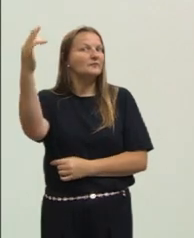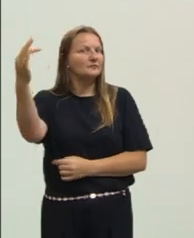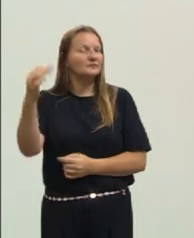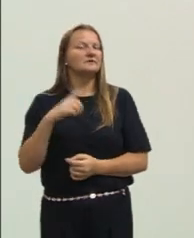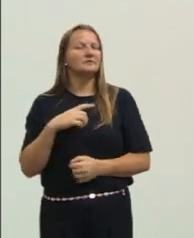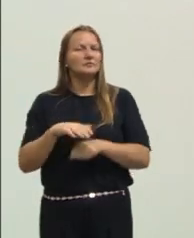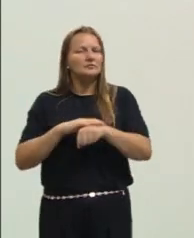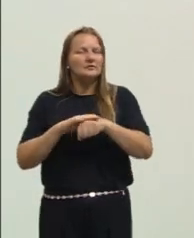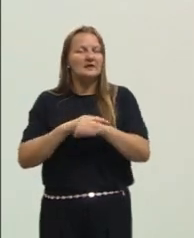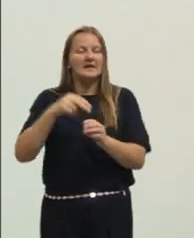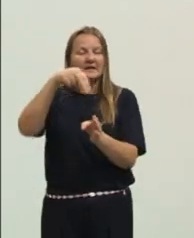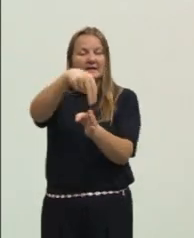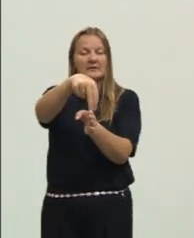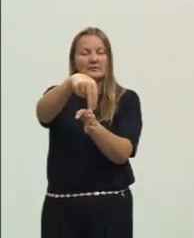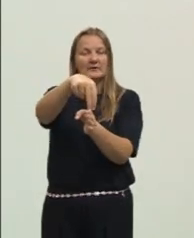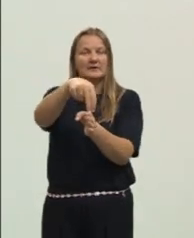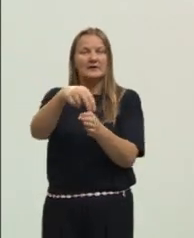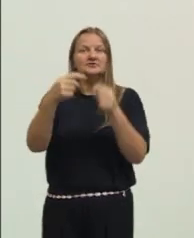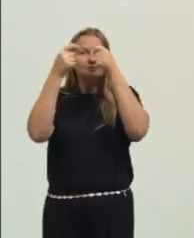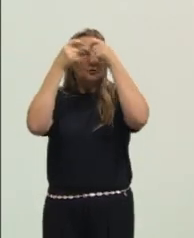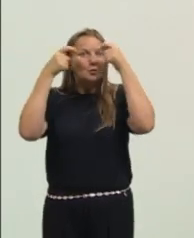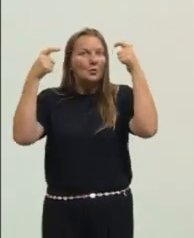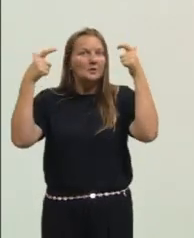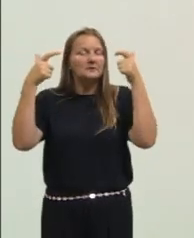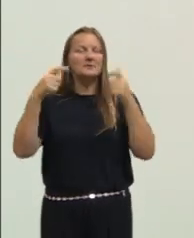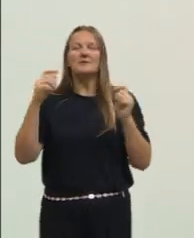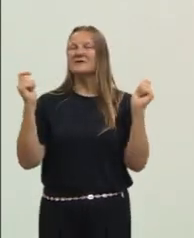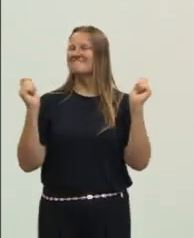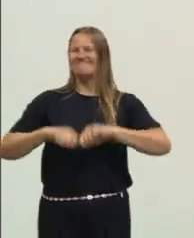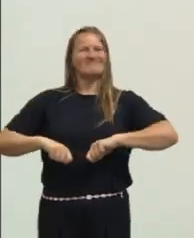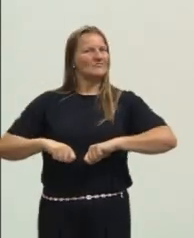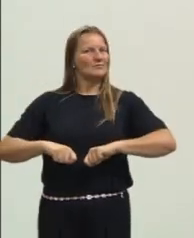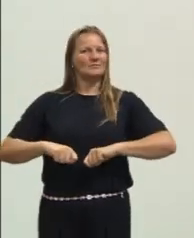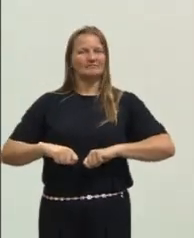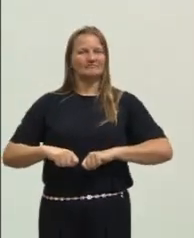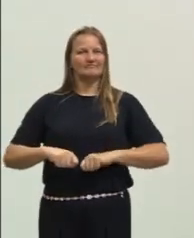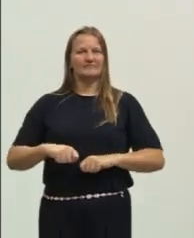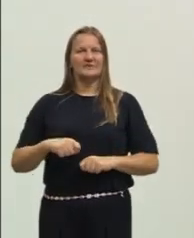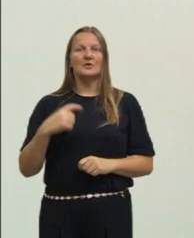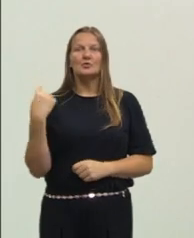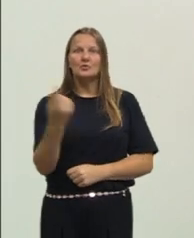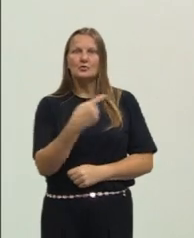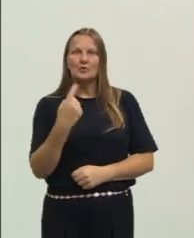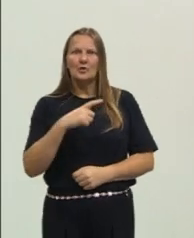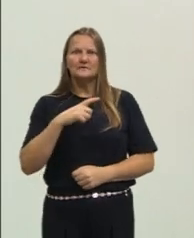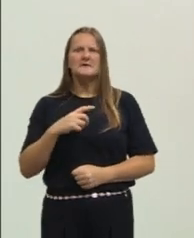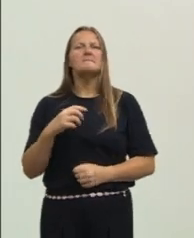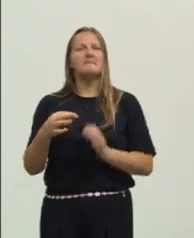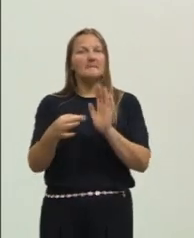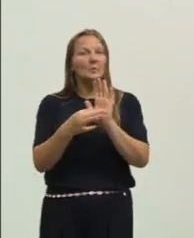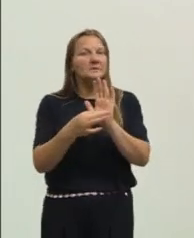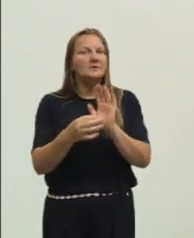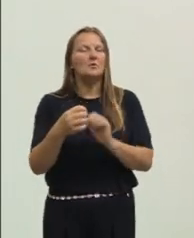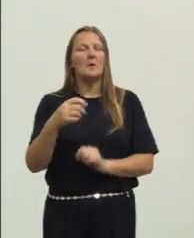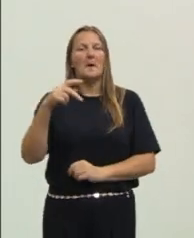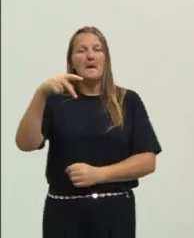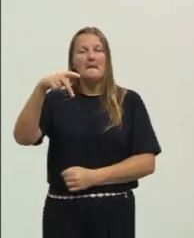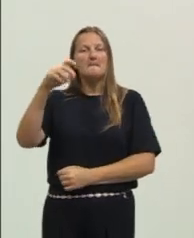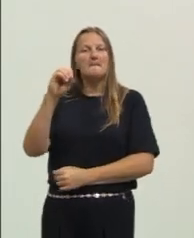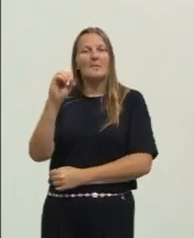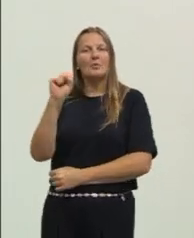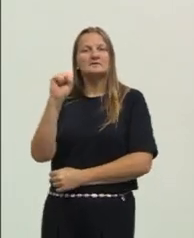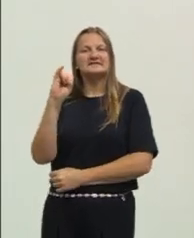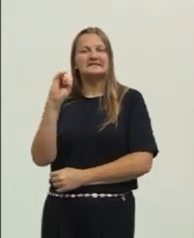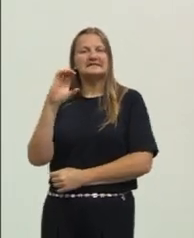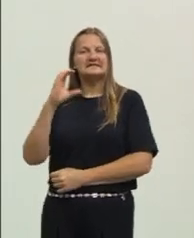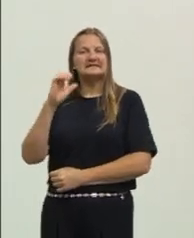a neutralidade do conhecimento é impossível Nós estamos tomando posição o tempo todo nós somos seres